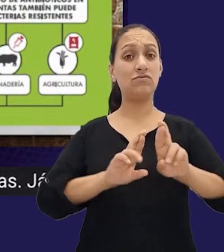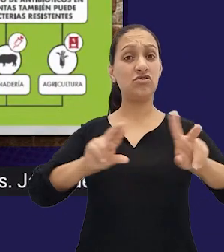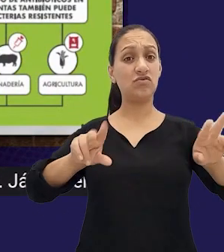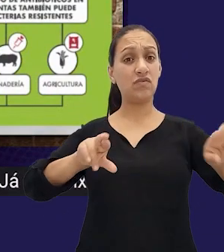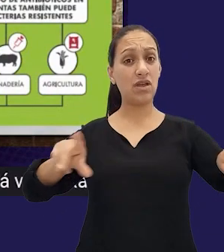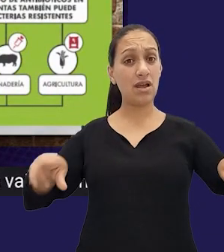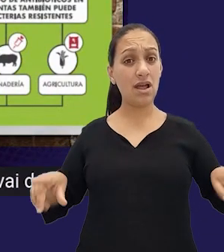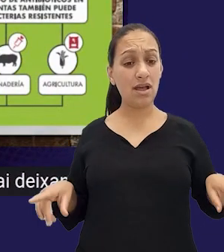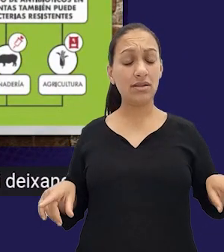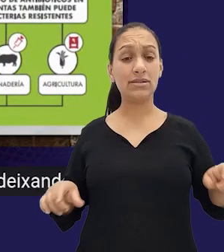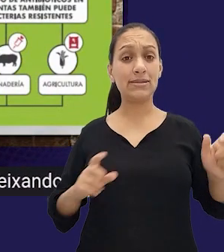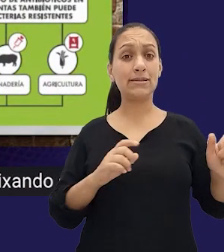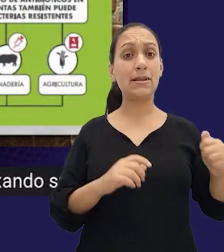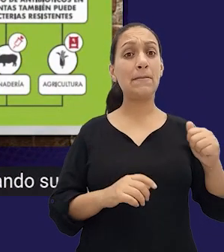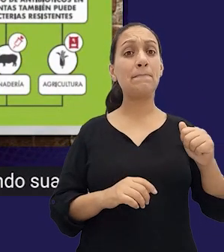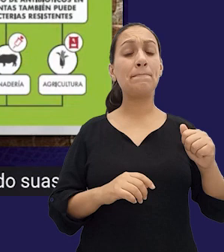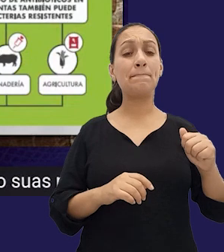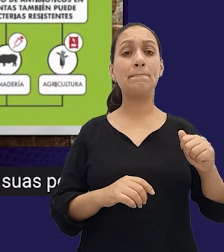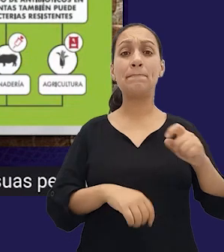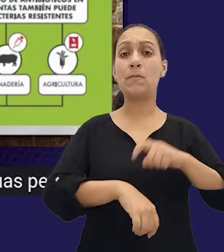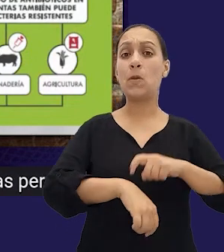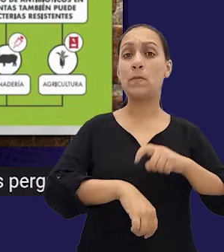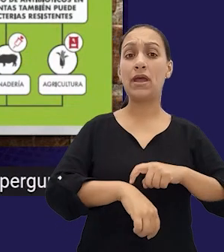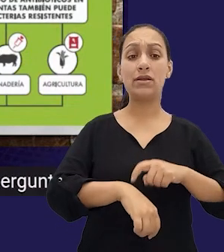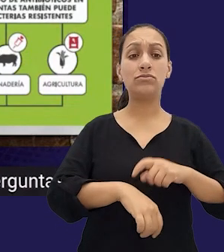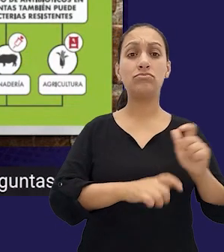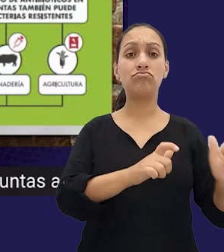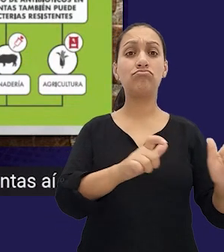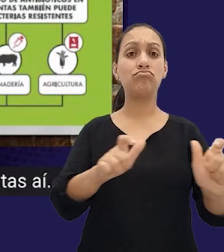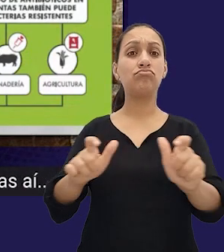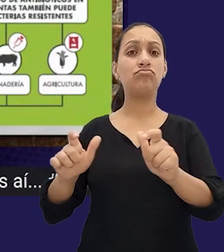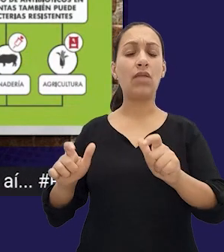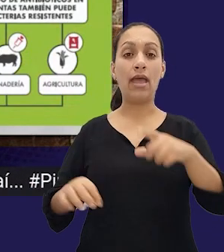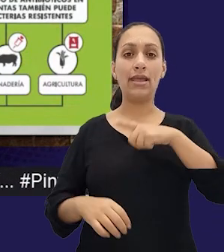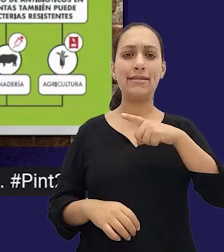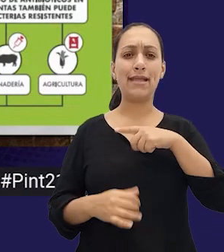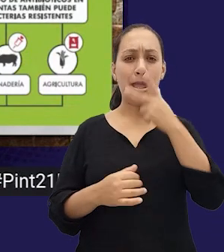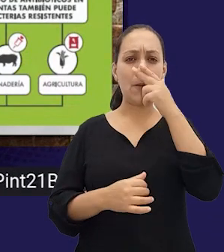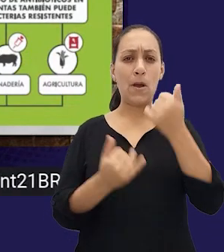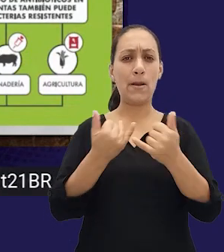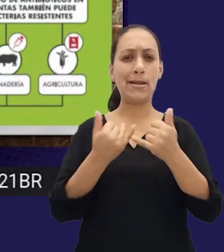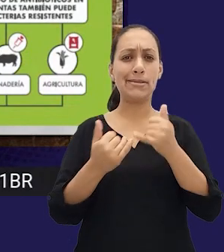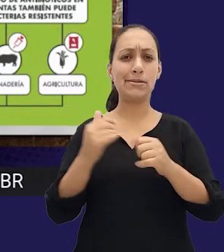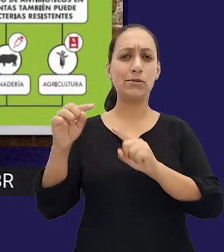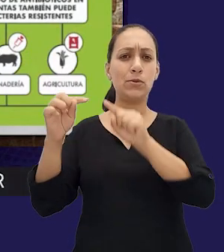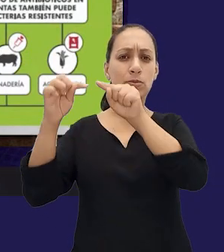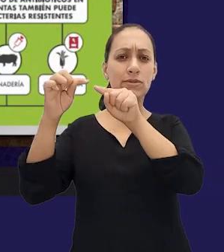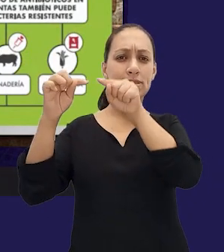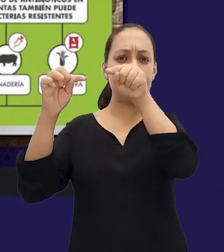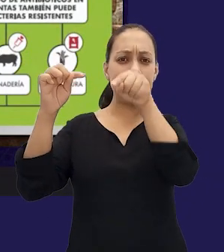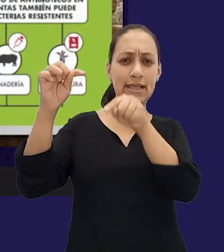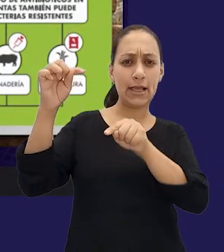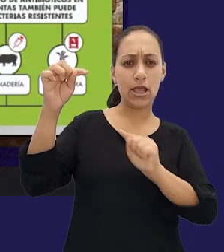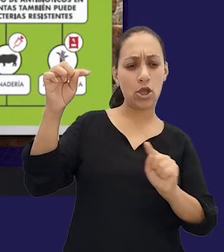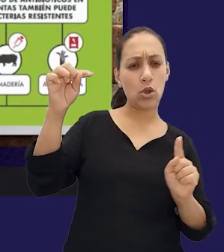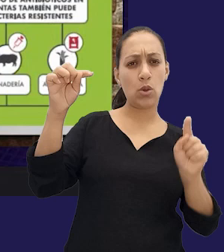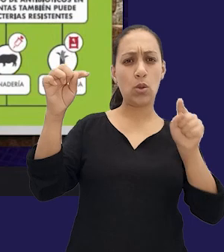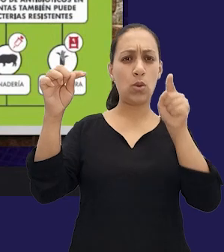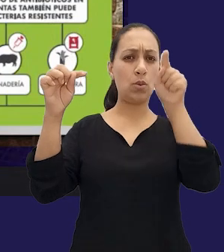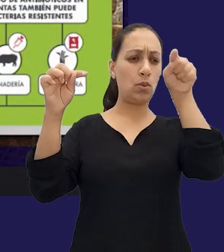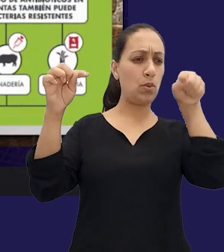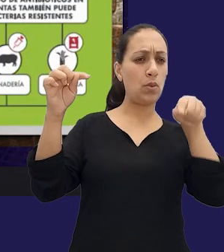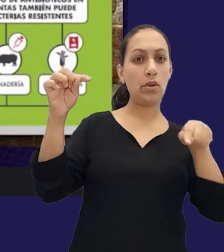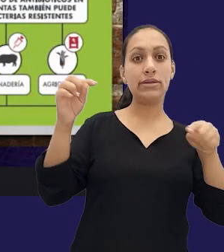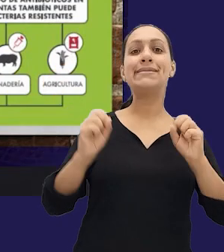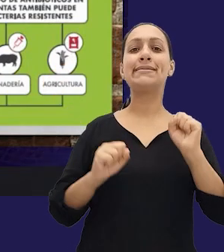diferentes momentos e existe um ciclo, vamos dizer assim, desses micro-organismos, tá? Então, sim, eu